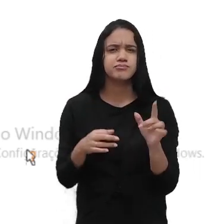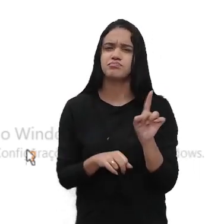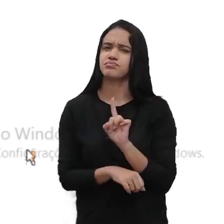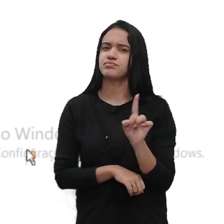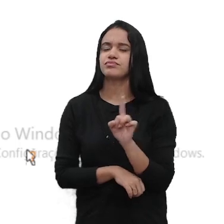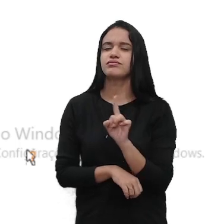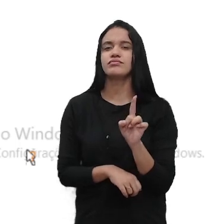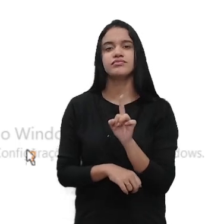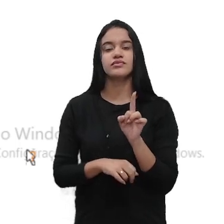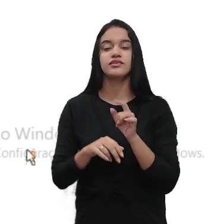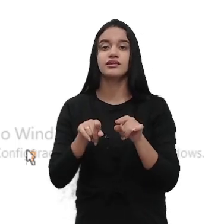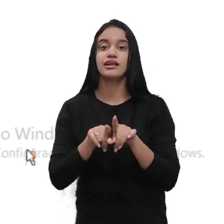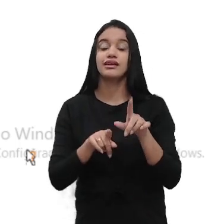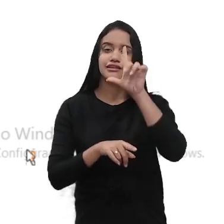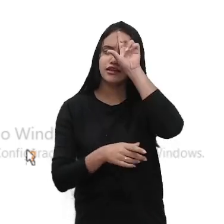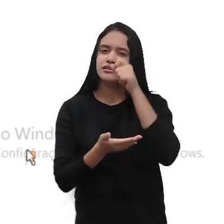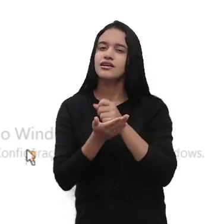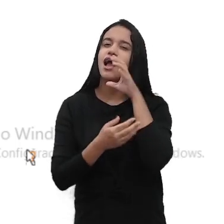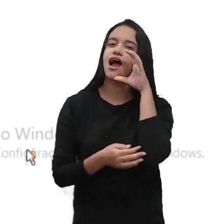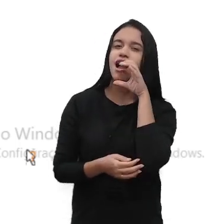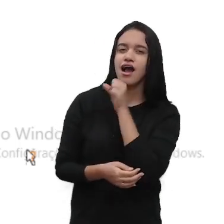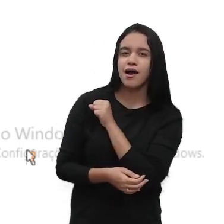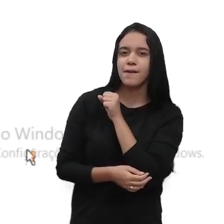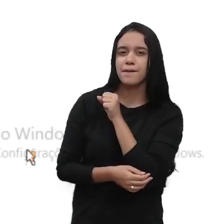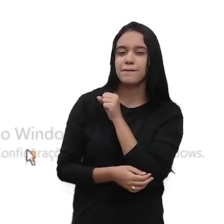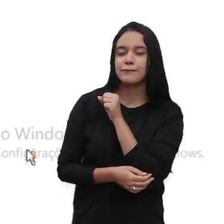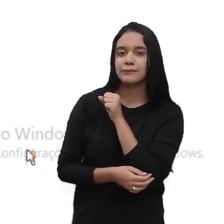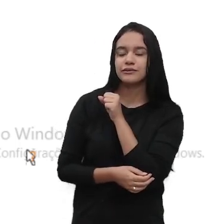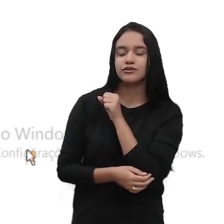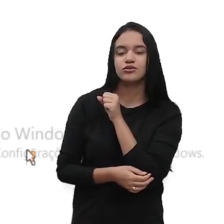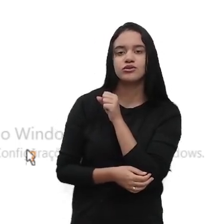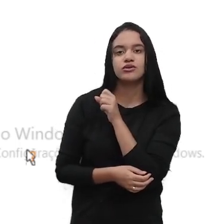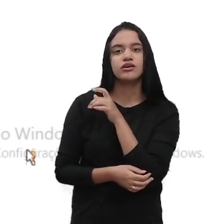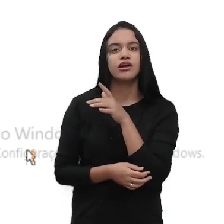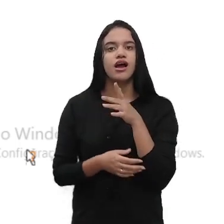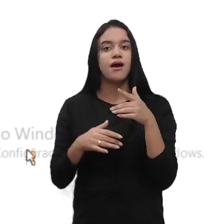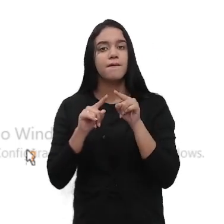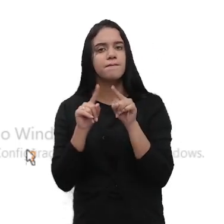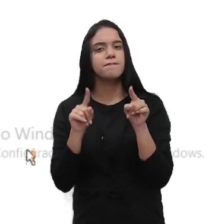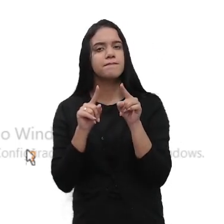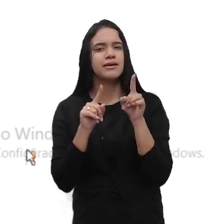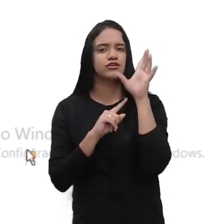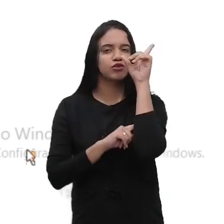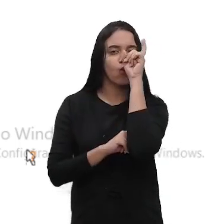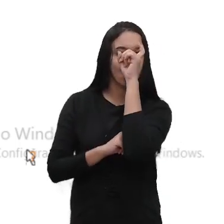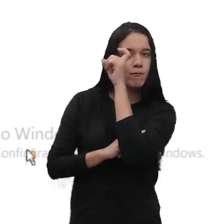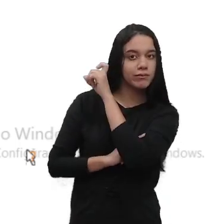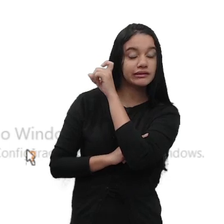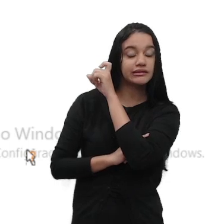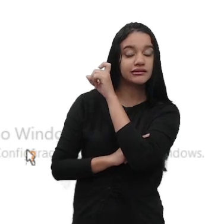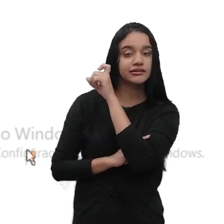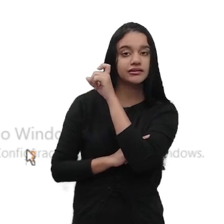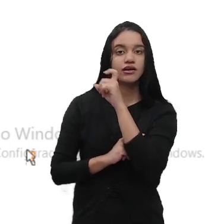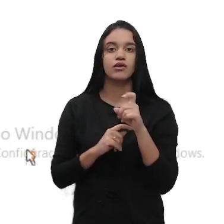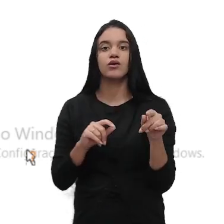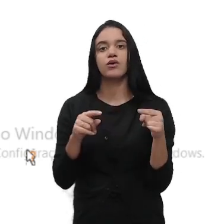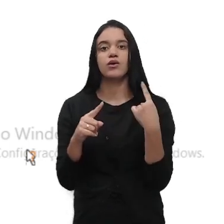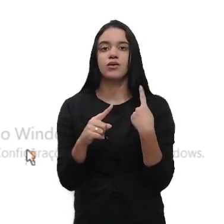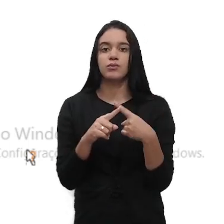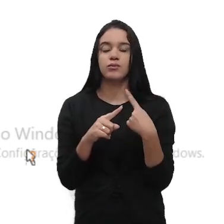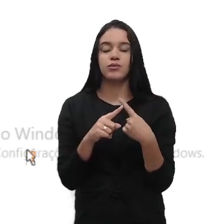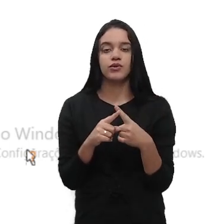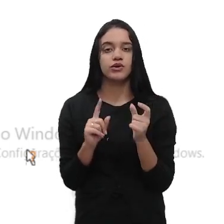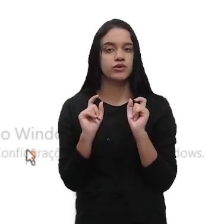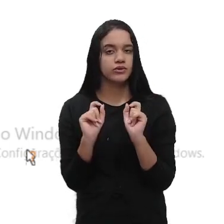pessoas decidem muito rápido, né? Correm risco, né? Decidem rápido, mas ela é complexa, porque ela passa por uma estruturação